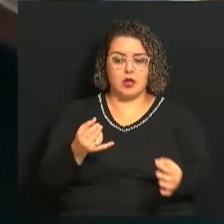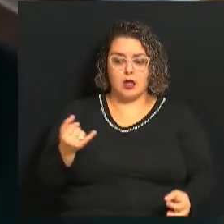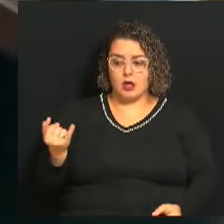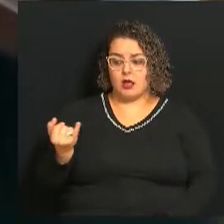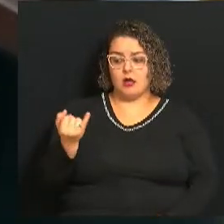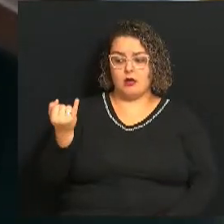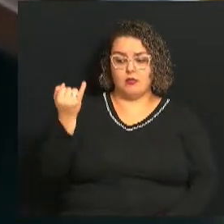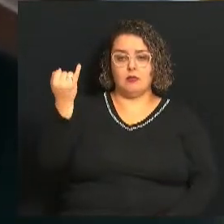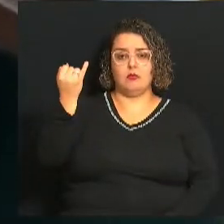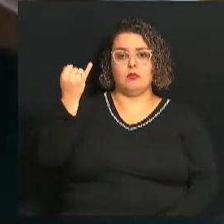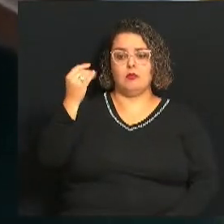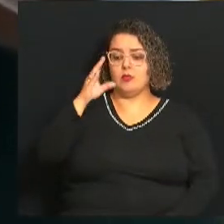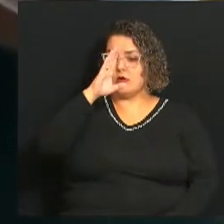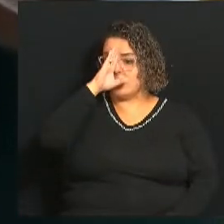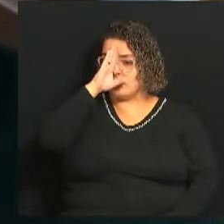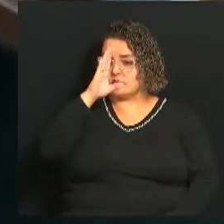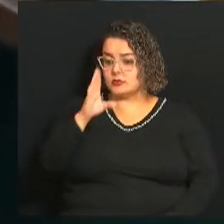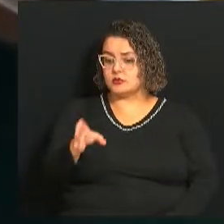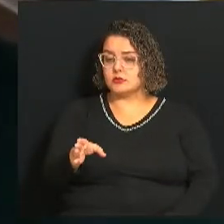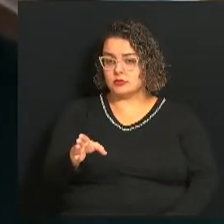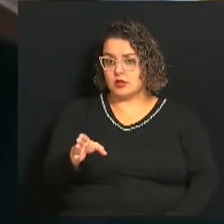importante função